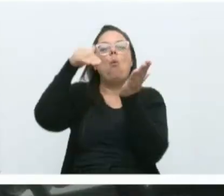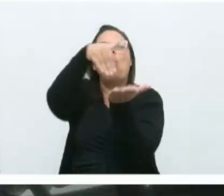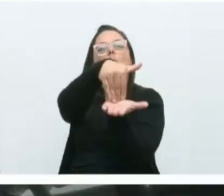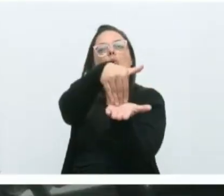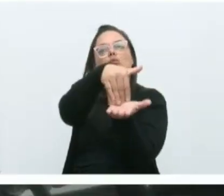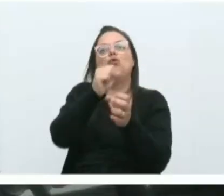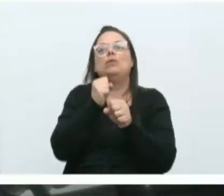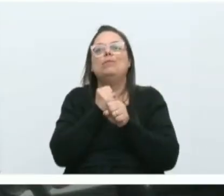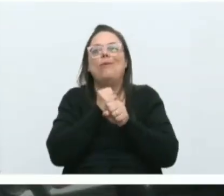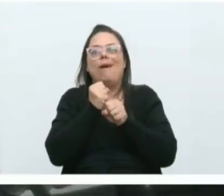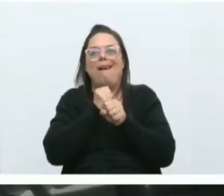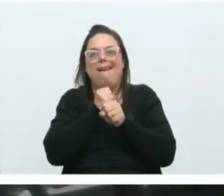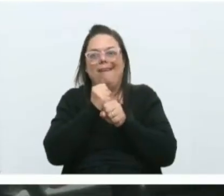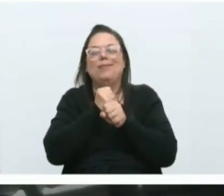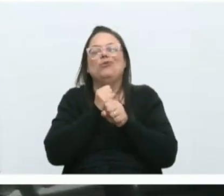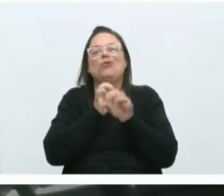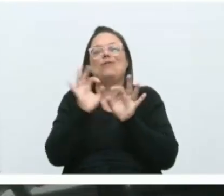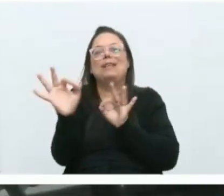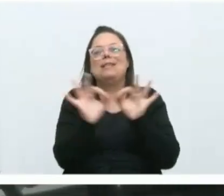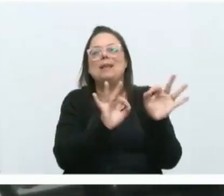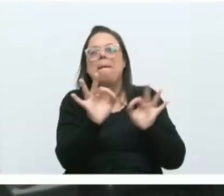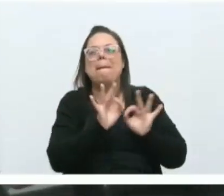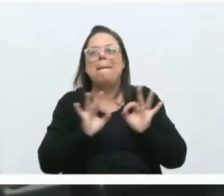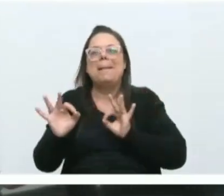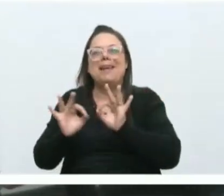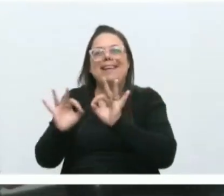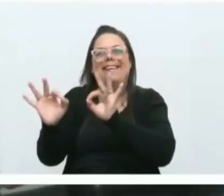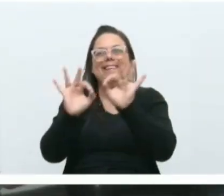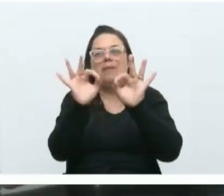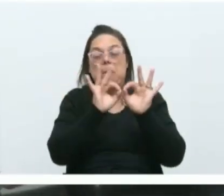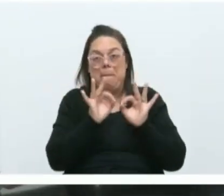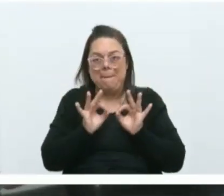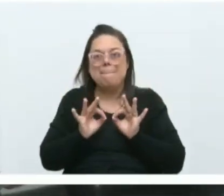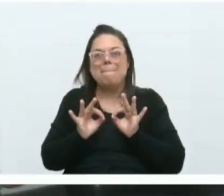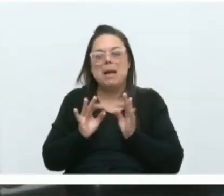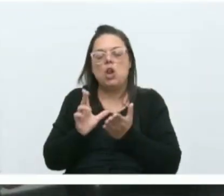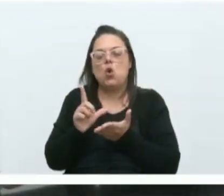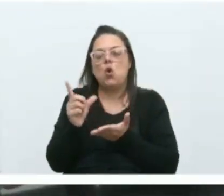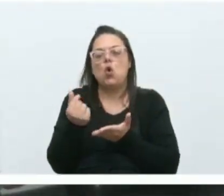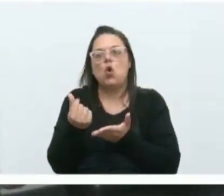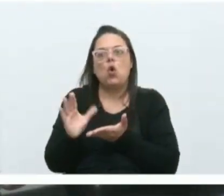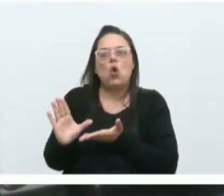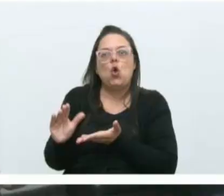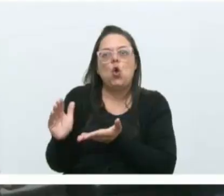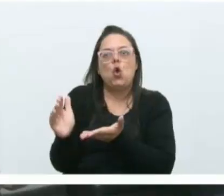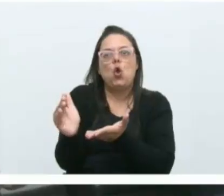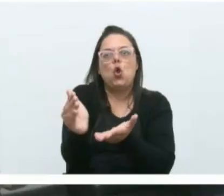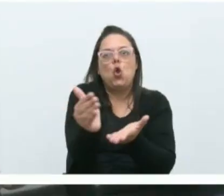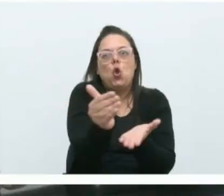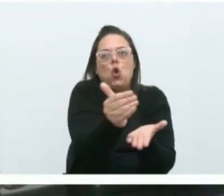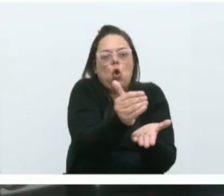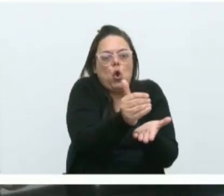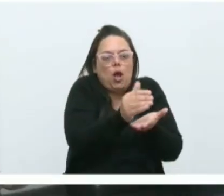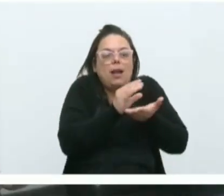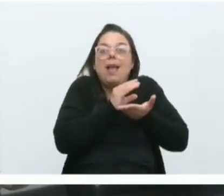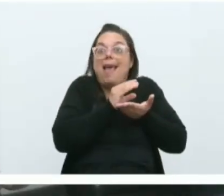esse colchão que vai ser montado para fazer a média de arrecadação para começar,